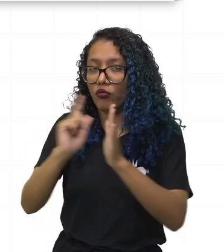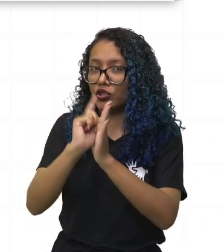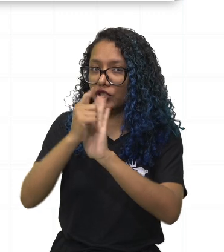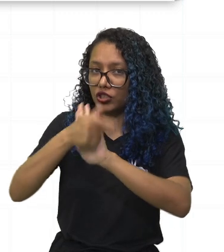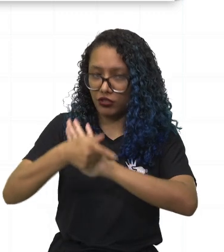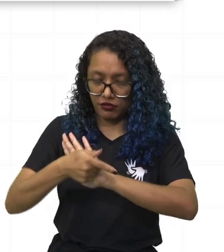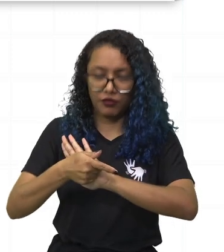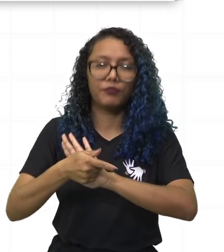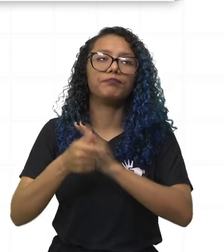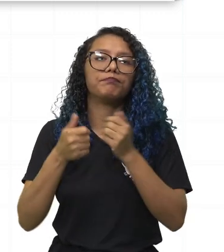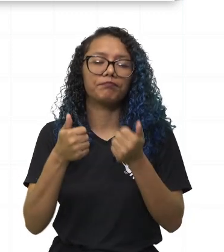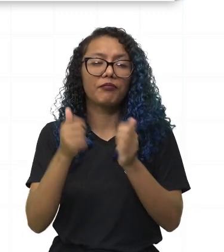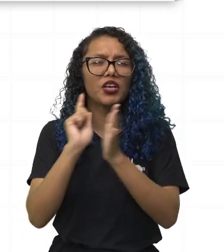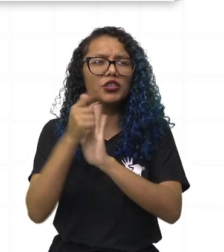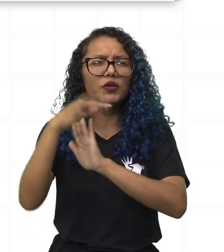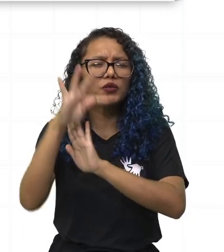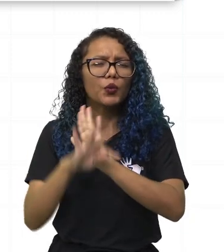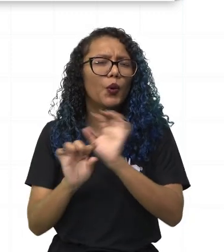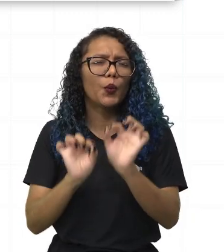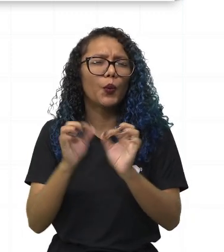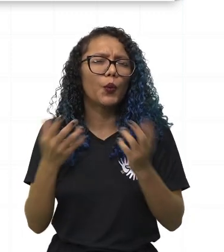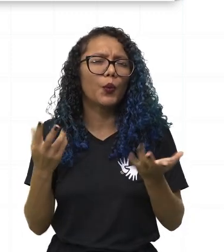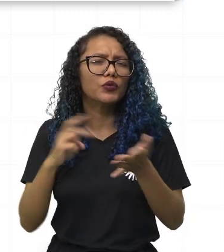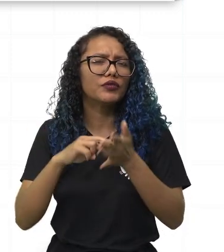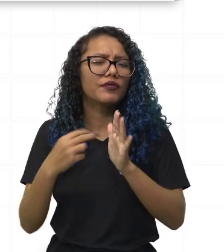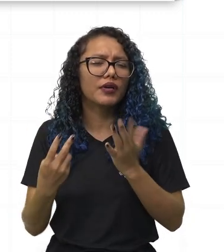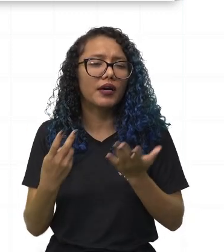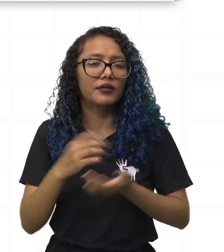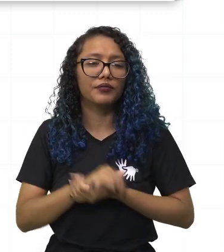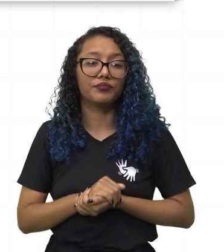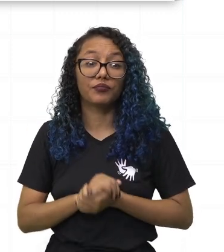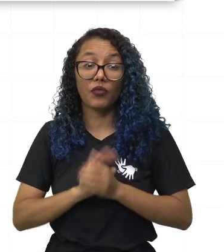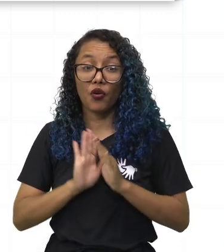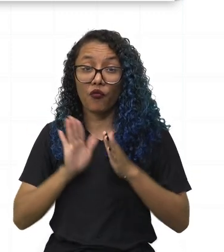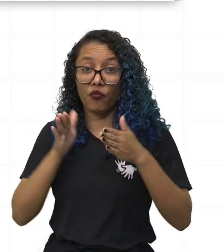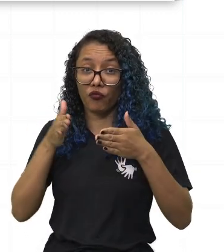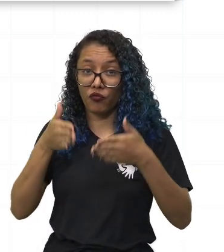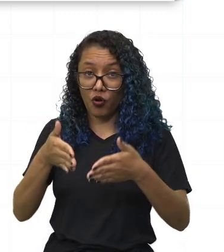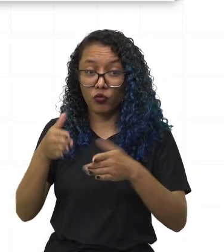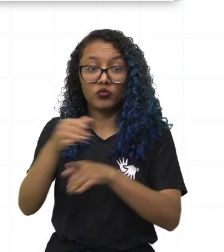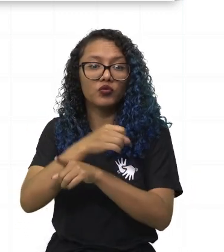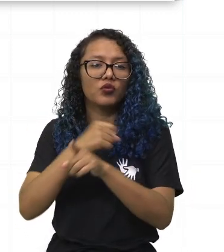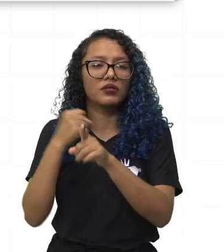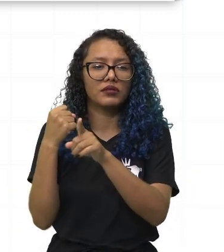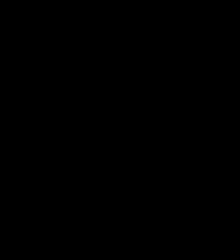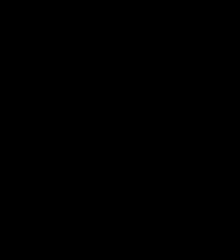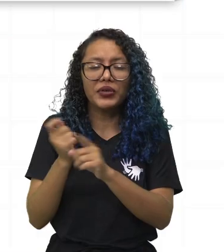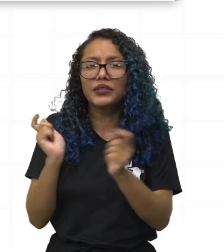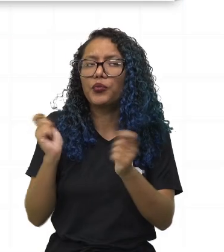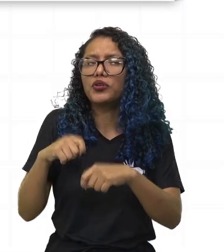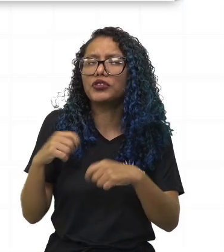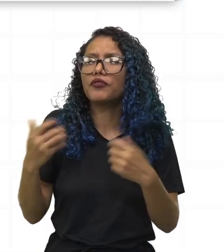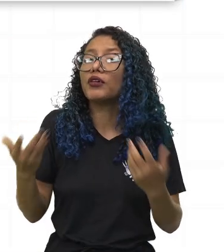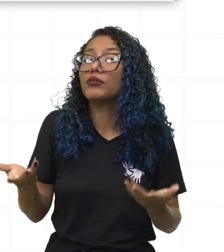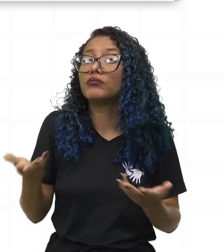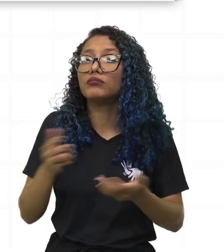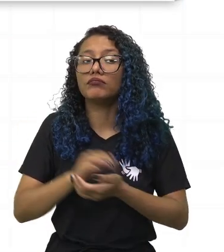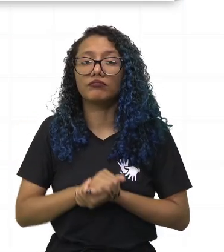textuais. Os gêneros textuais são textos com finalidade social que permite